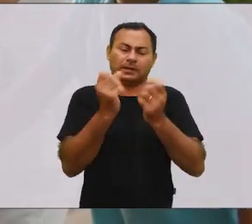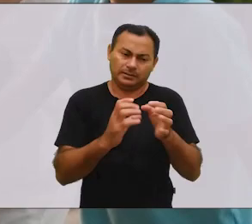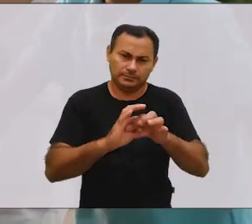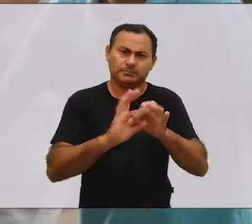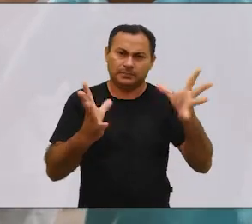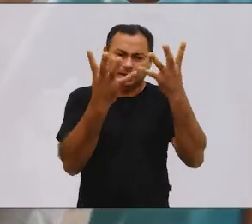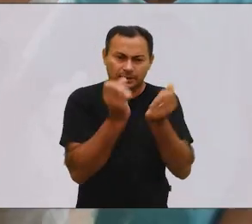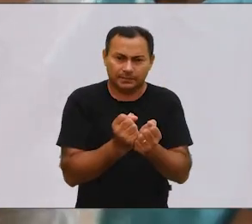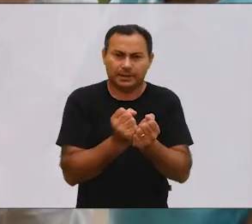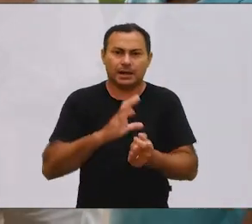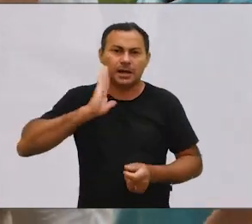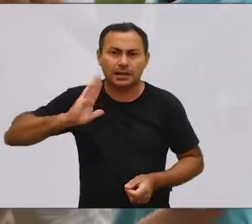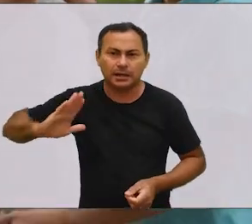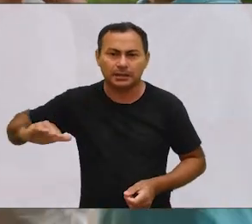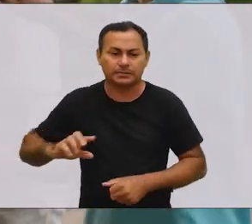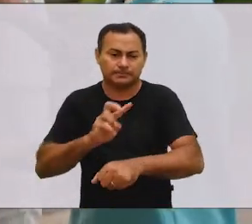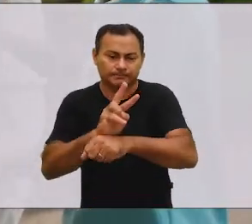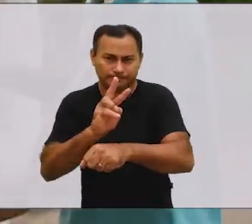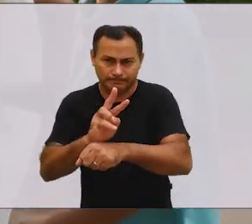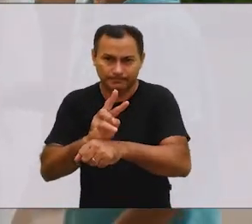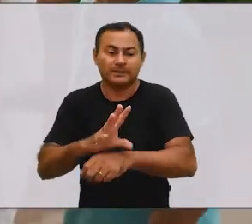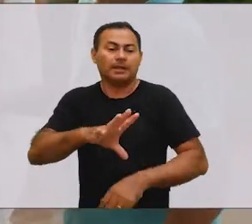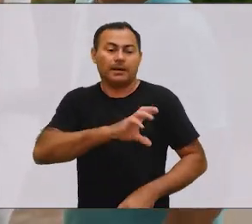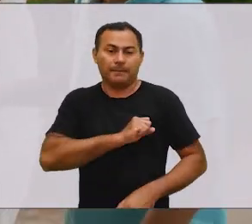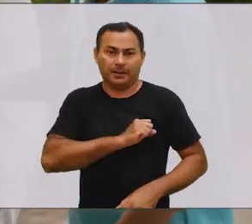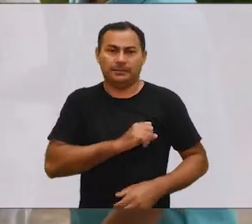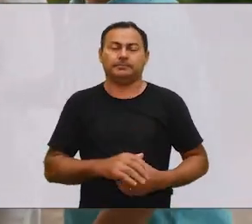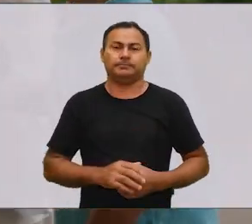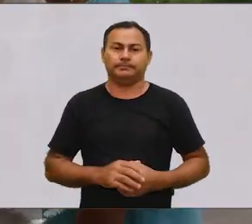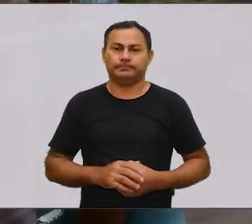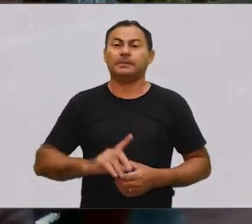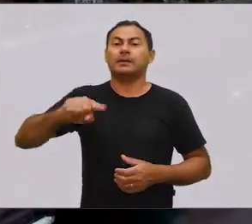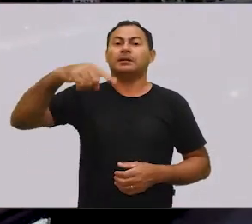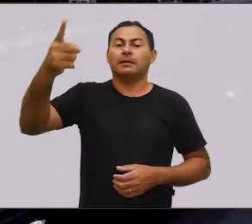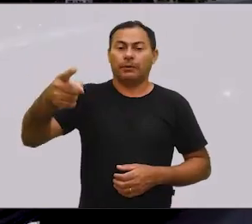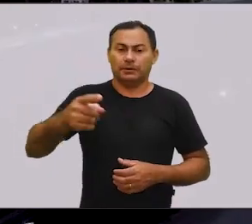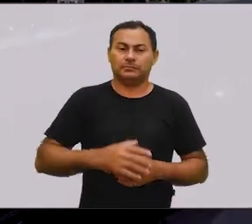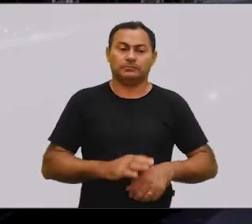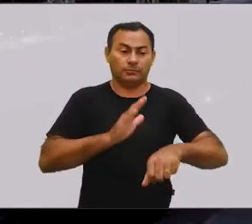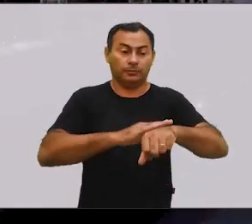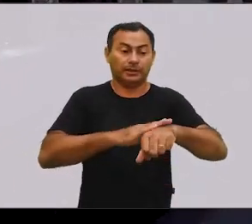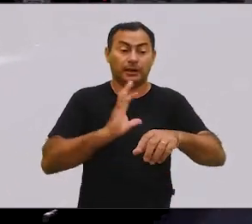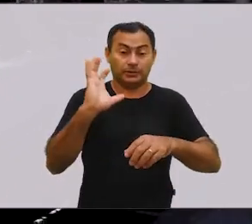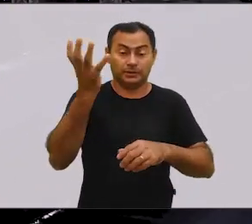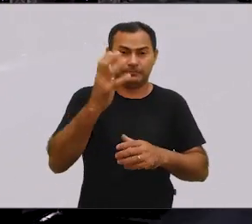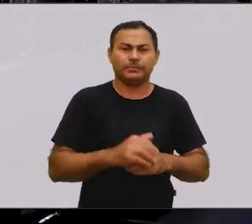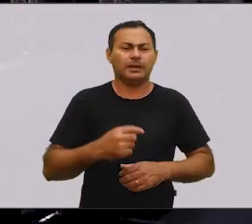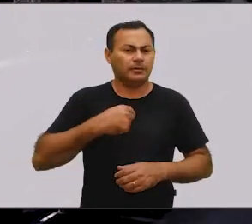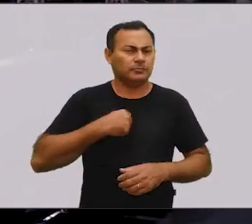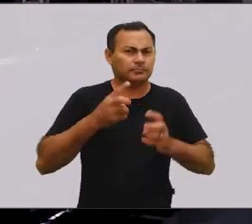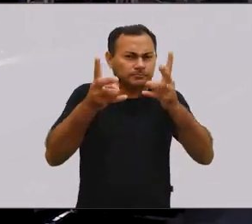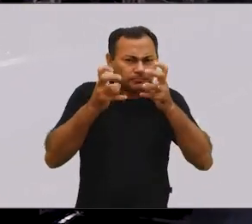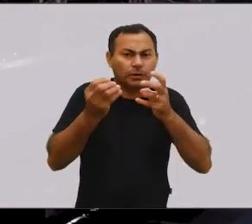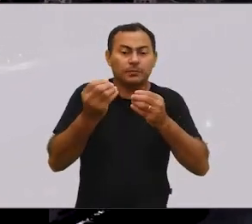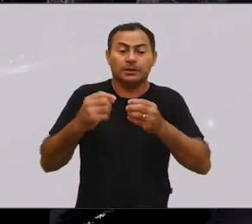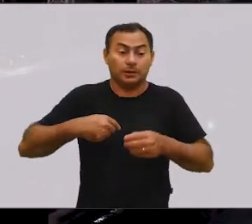estava disposta a receber aquelas crianças e amá-las. Depois de passada a situação, eu